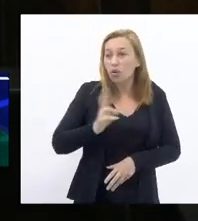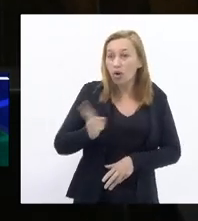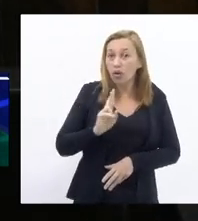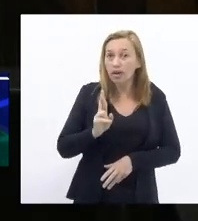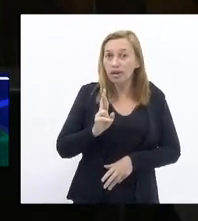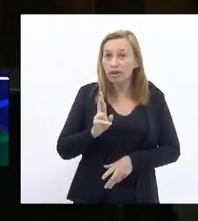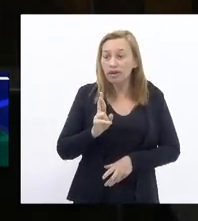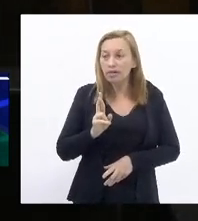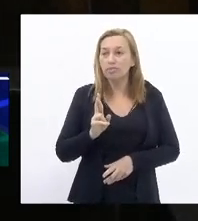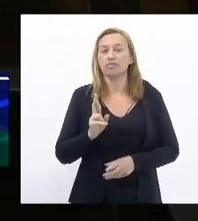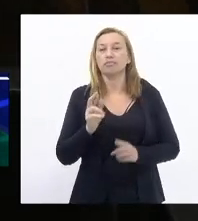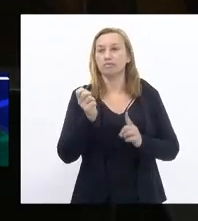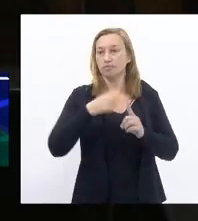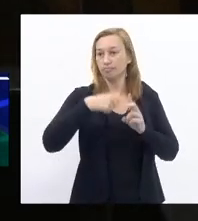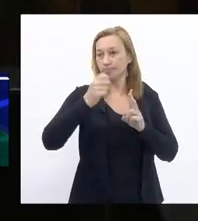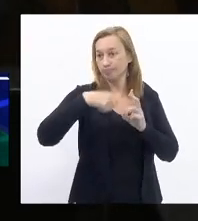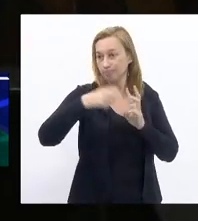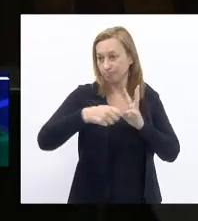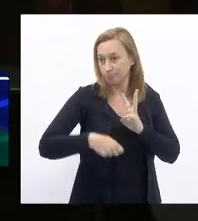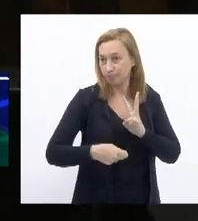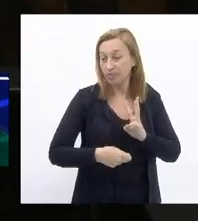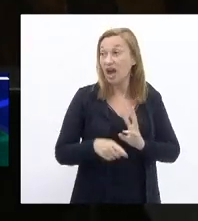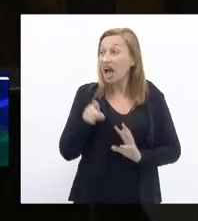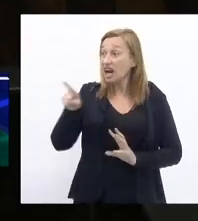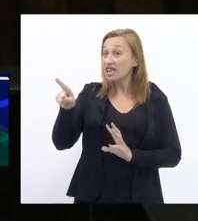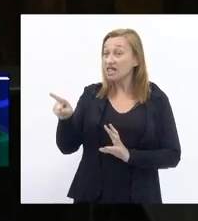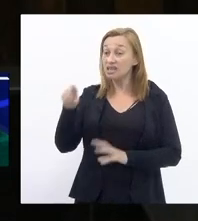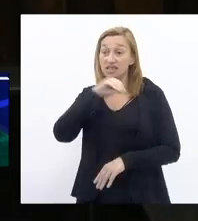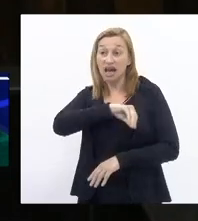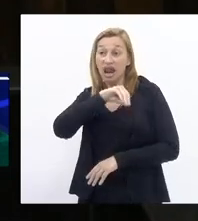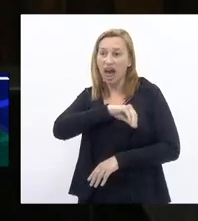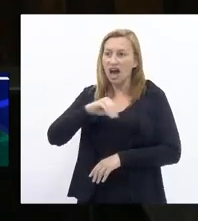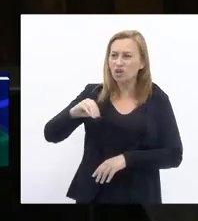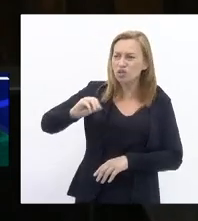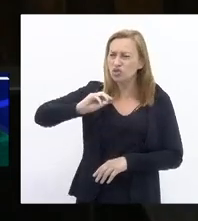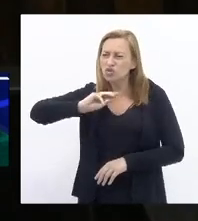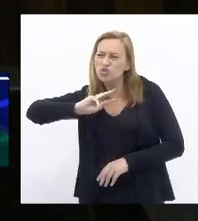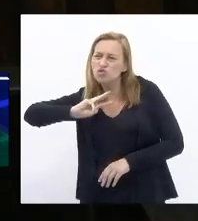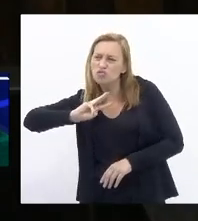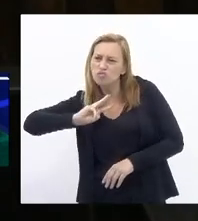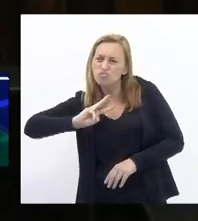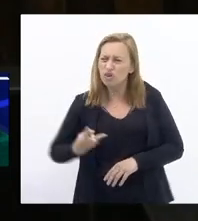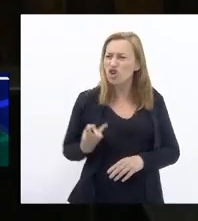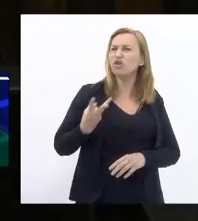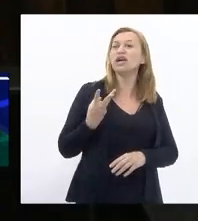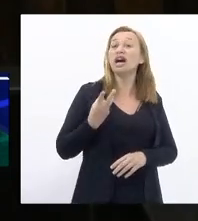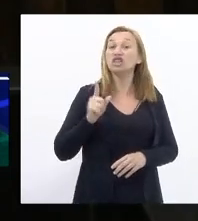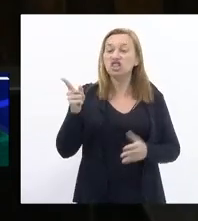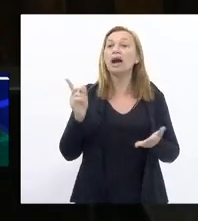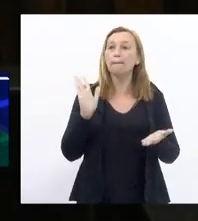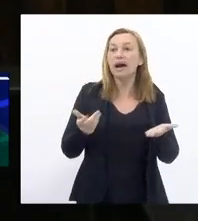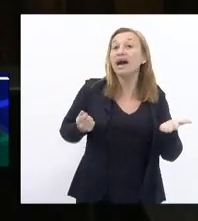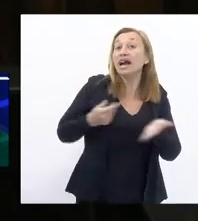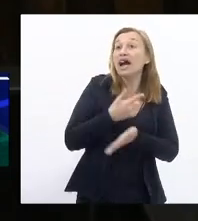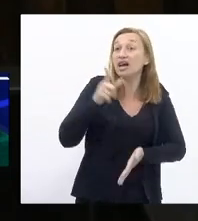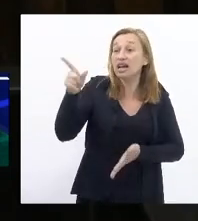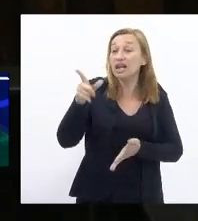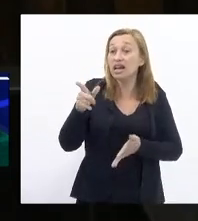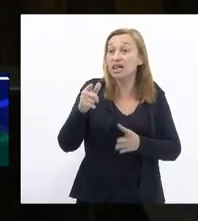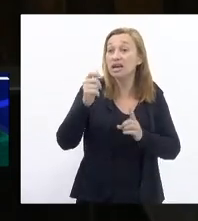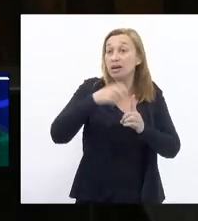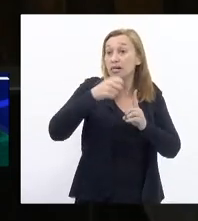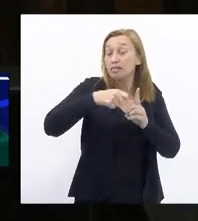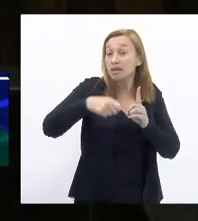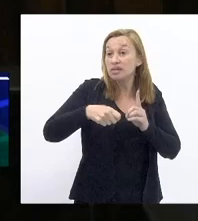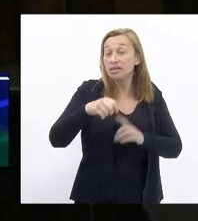mês. Ali nós temos salários milionários. Já foram pagos salários ali, mensais, a